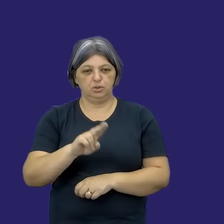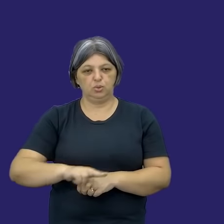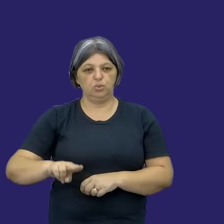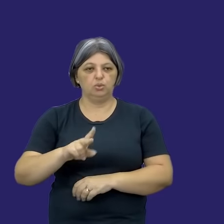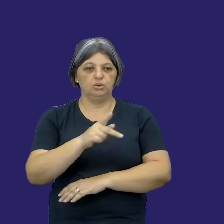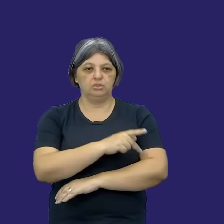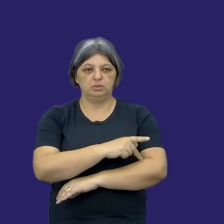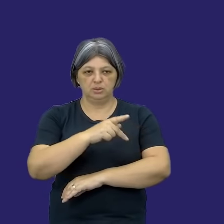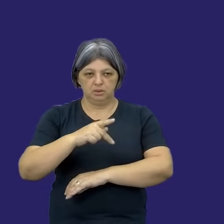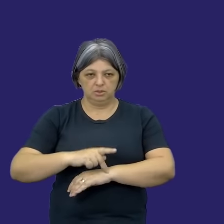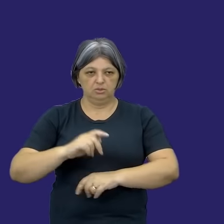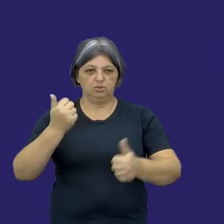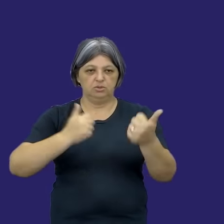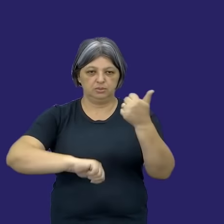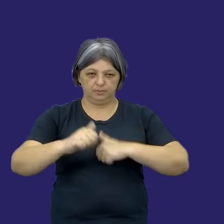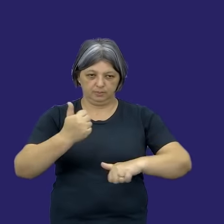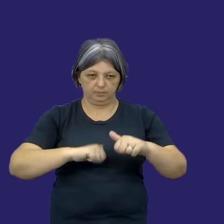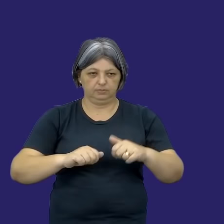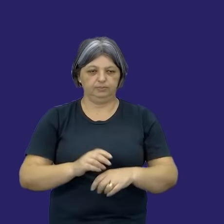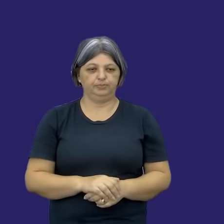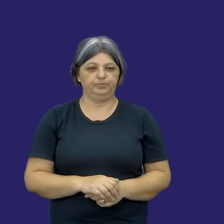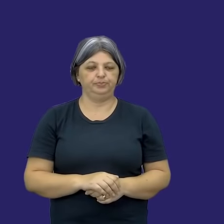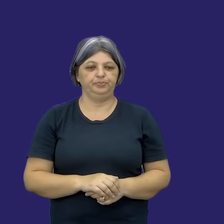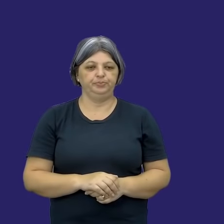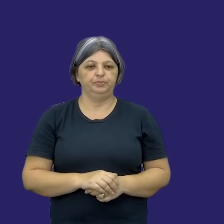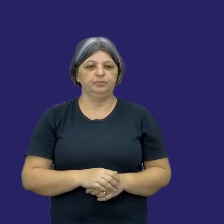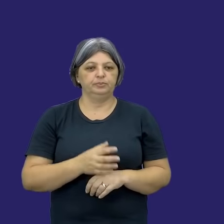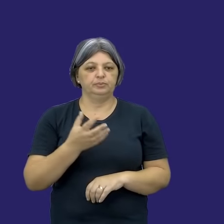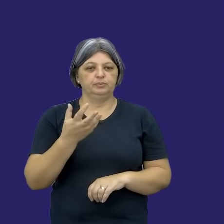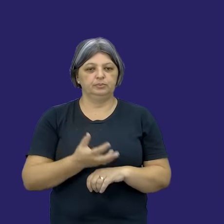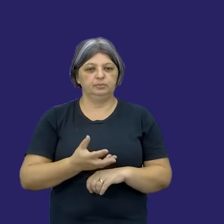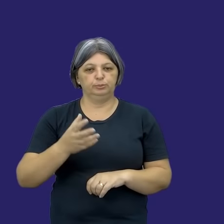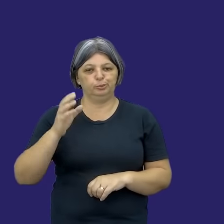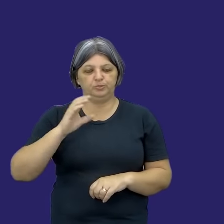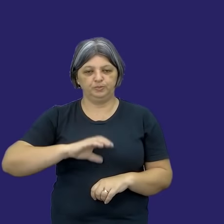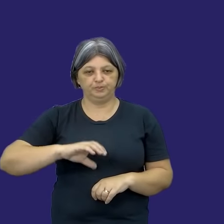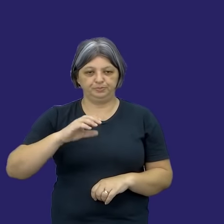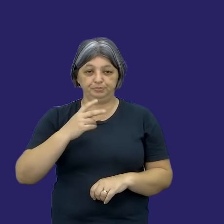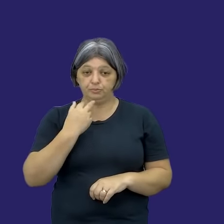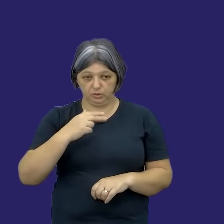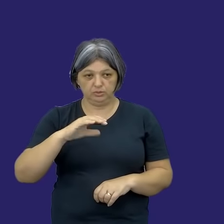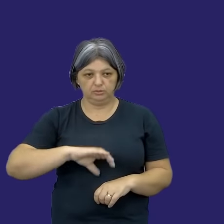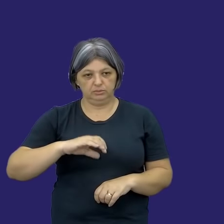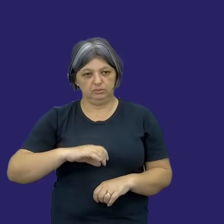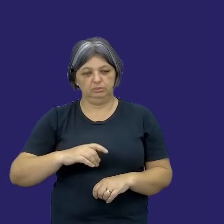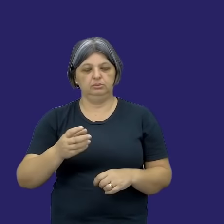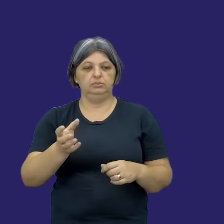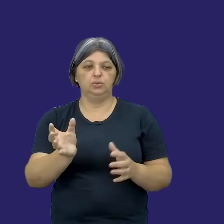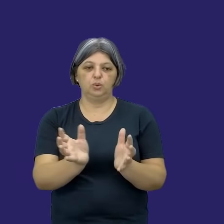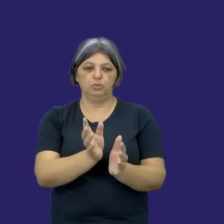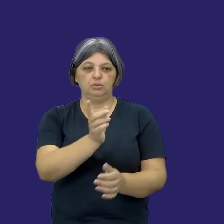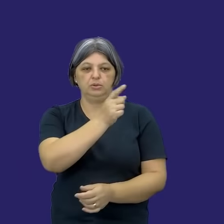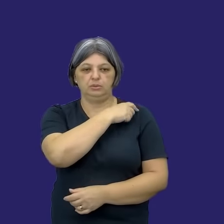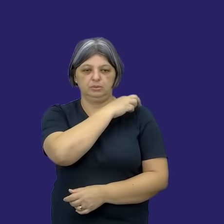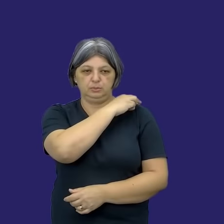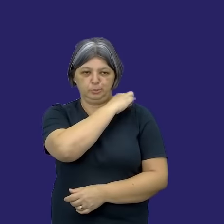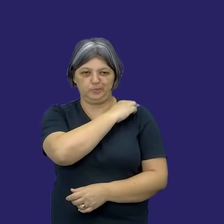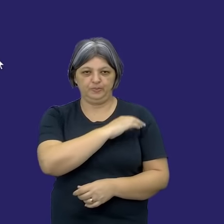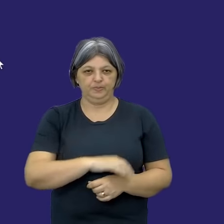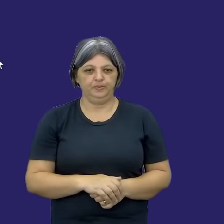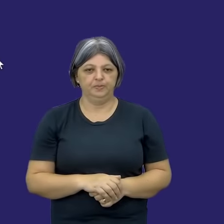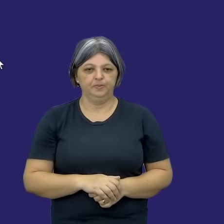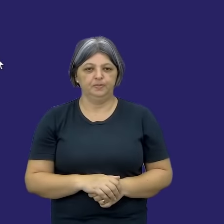das avaliações, componente curricular de língua portuguesa do ensino médio, tá bom? Aqui eu preciso clicar um